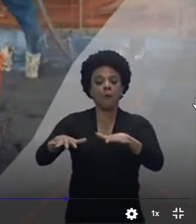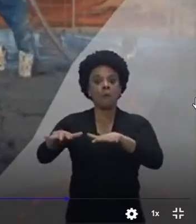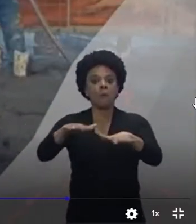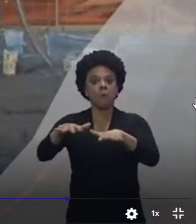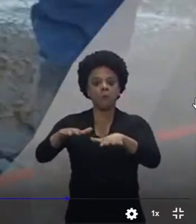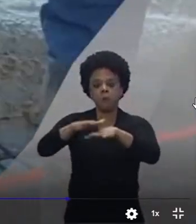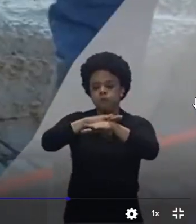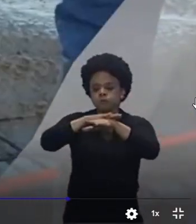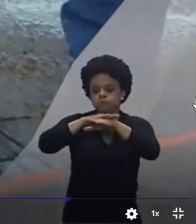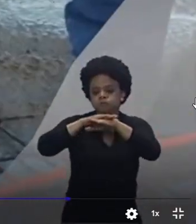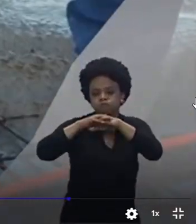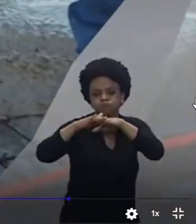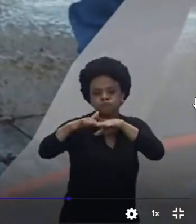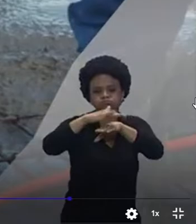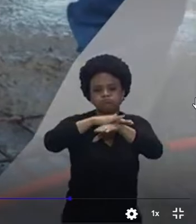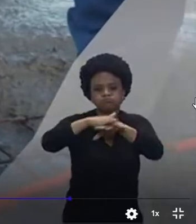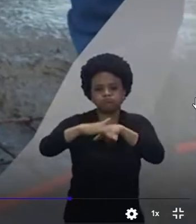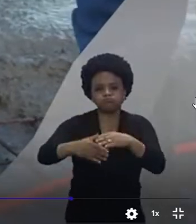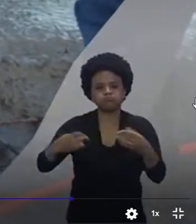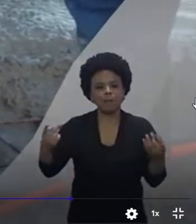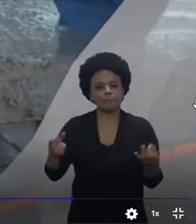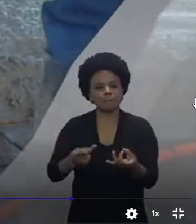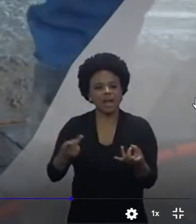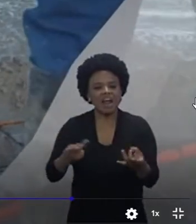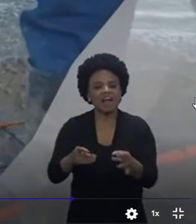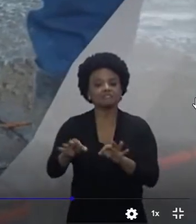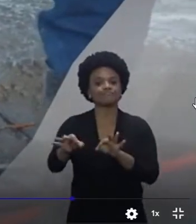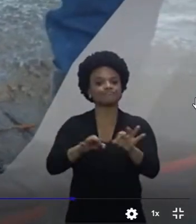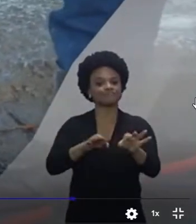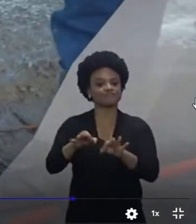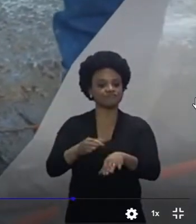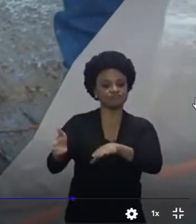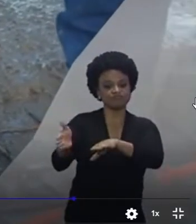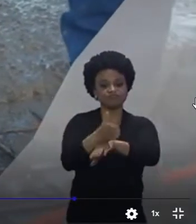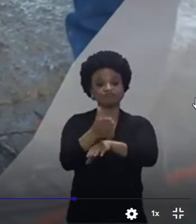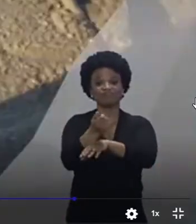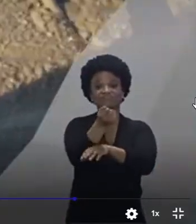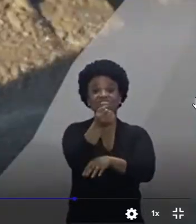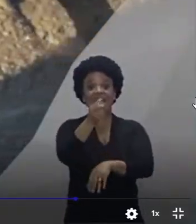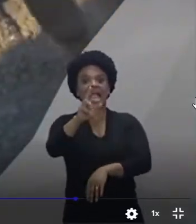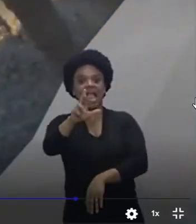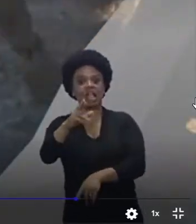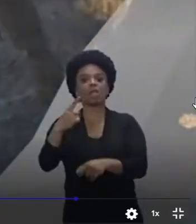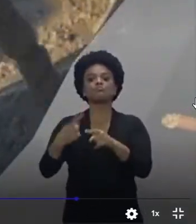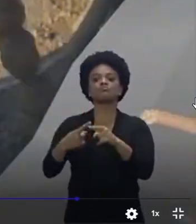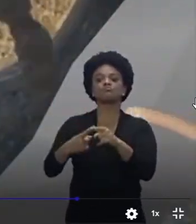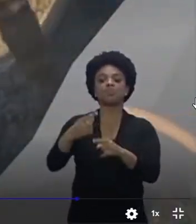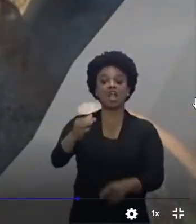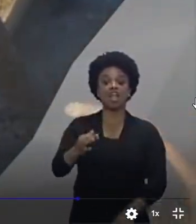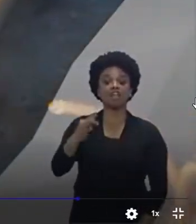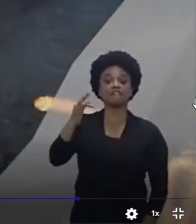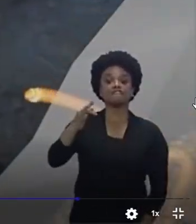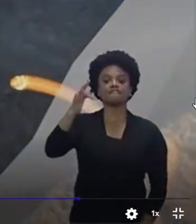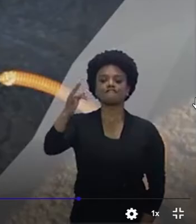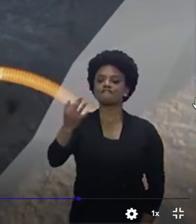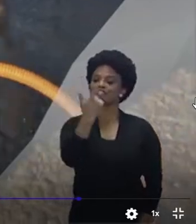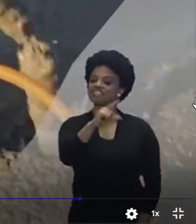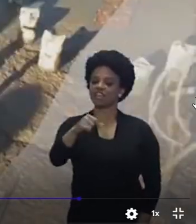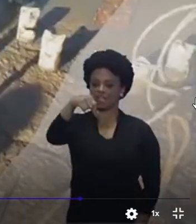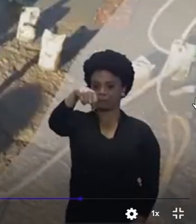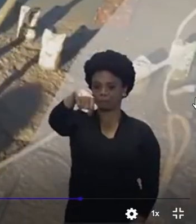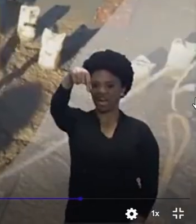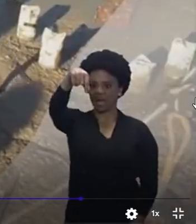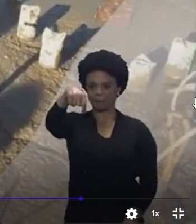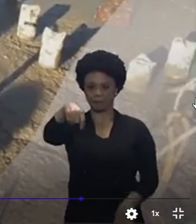do concreto para garantir o serviço e ainda tirar o ar que fica, para que no futuro não haja goteiras no